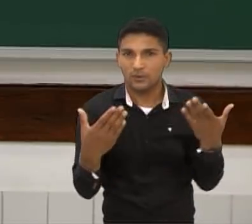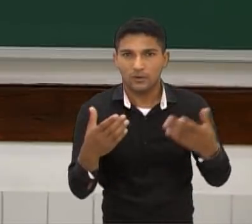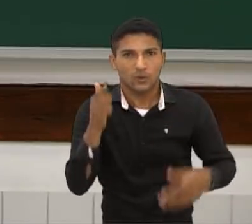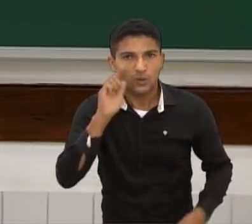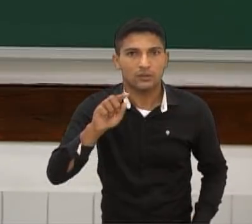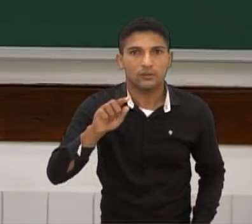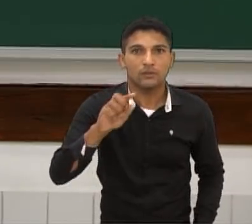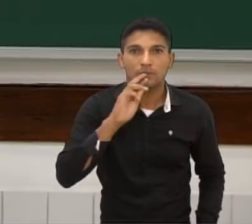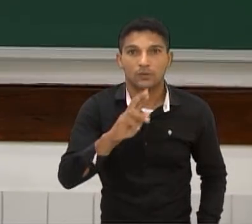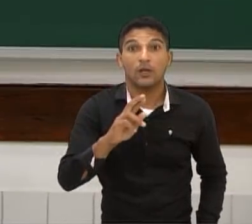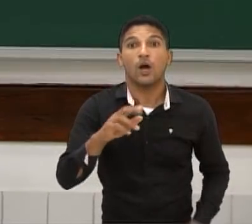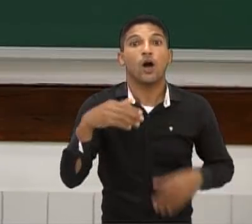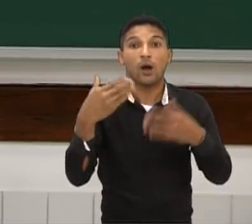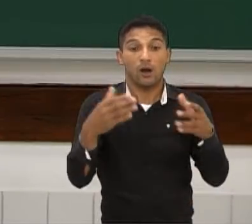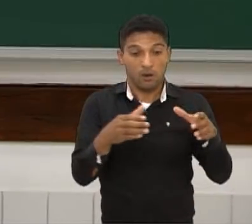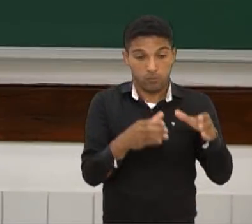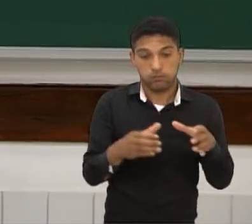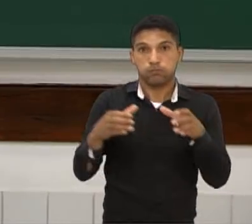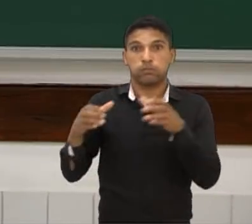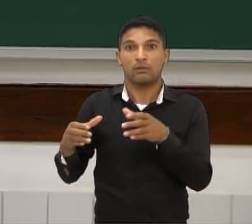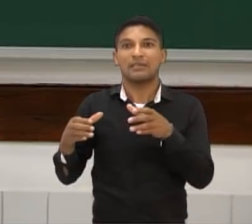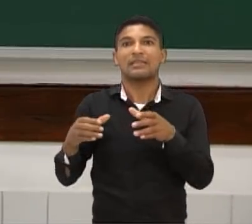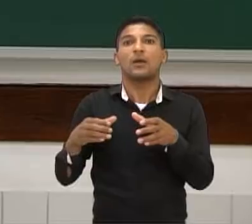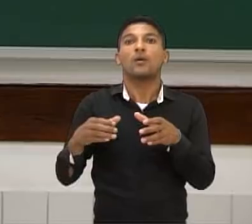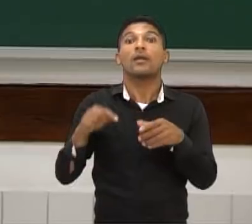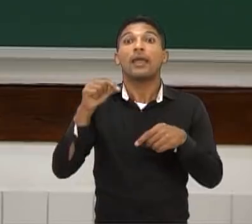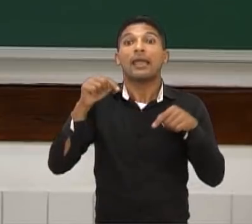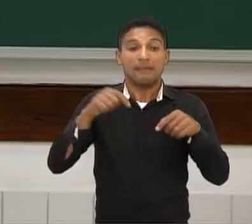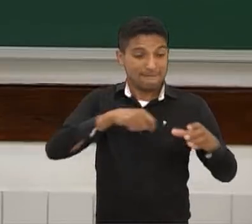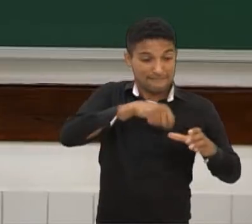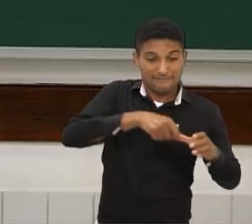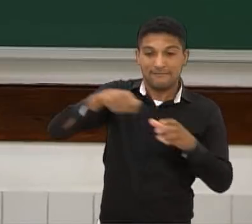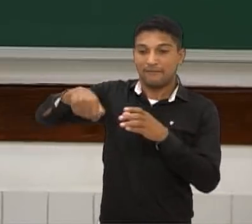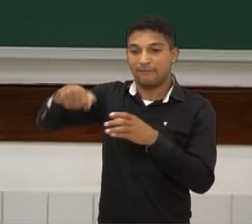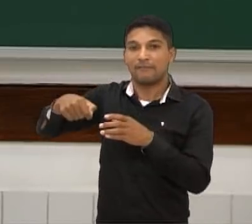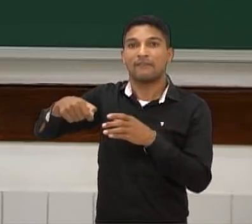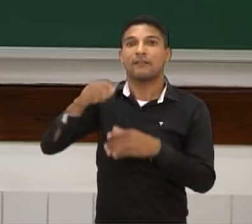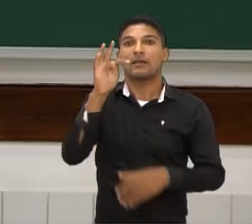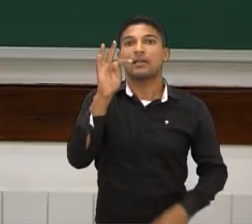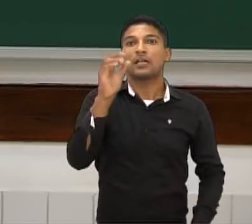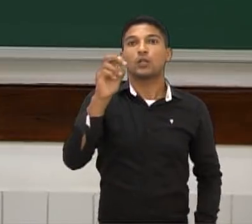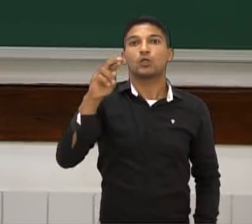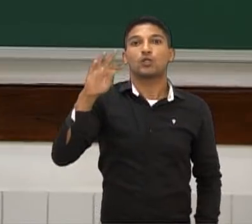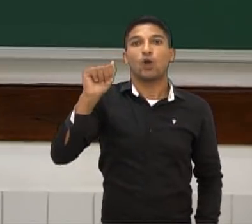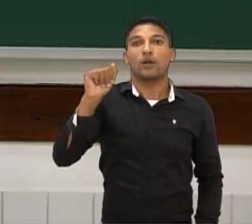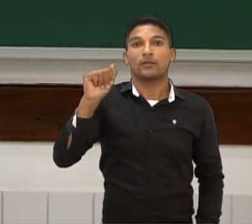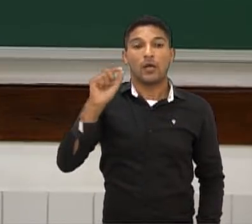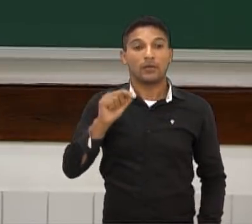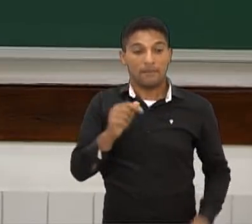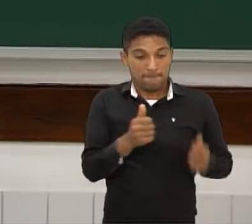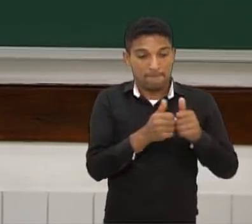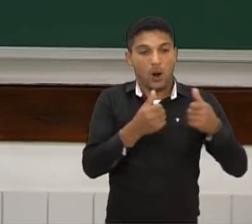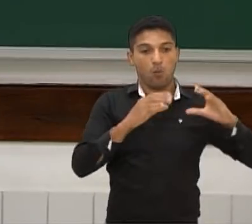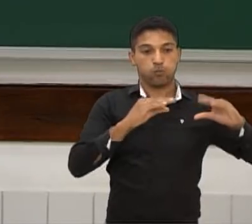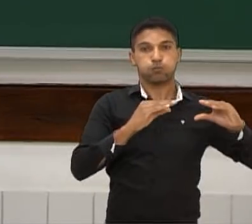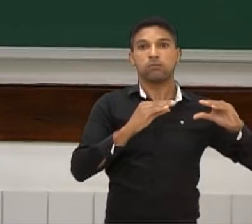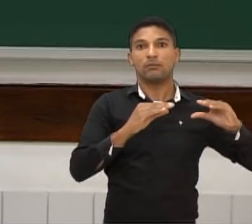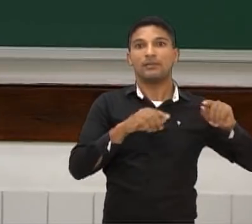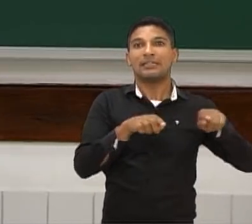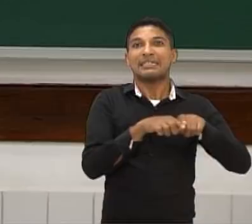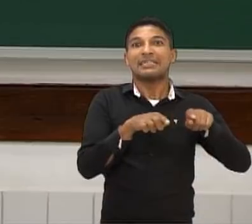daí, pessoal? Verificaram se os 2 quilos são suficientes ou não para fazer as duas tortas, as duas receitas, né? A torta e os pães? Vamos